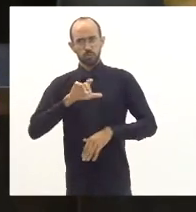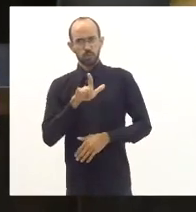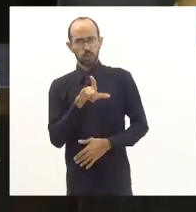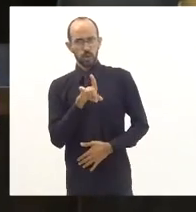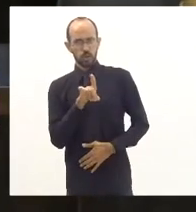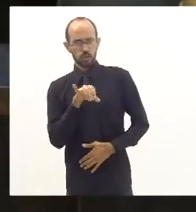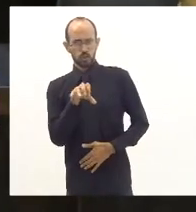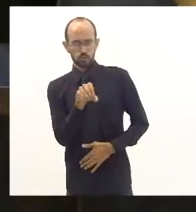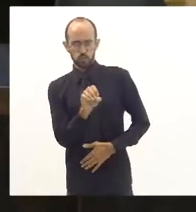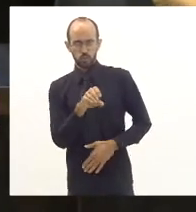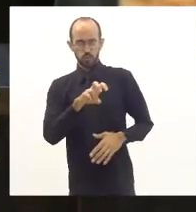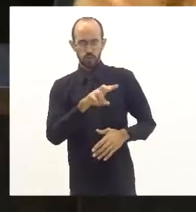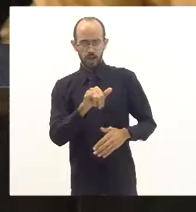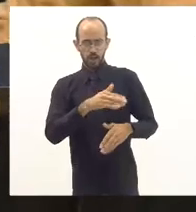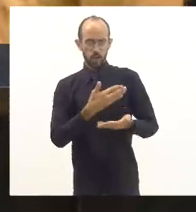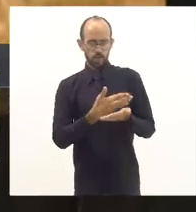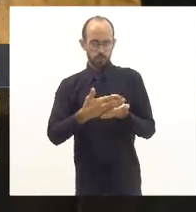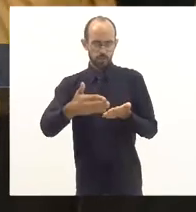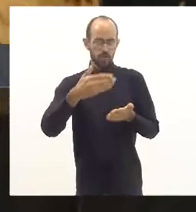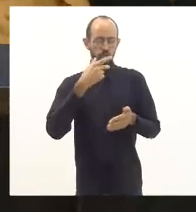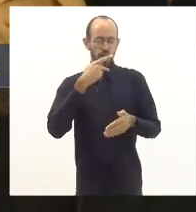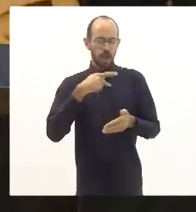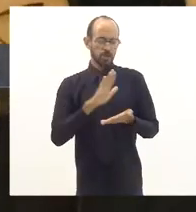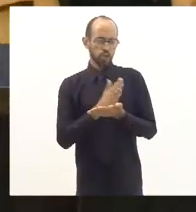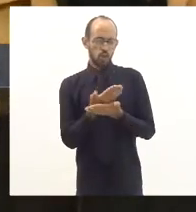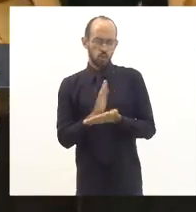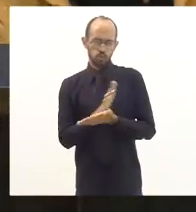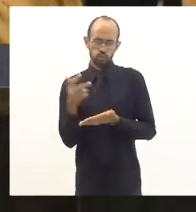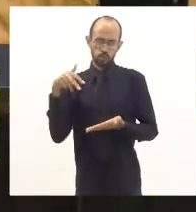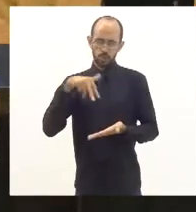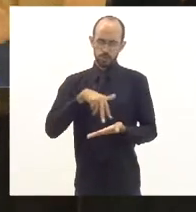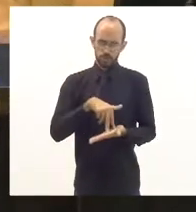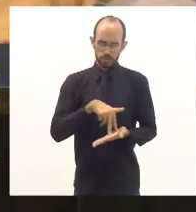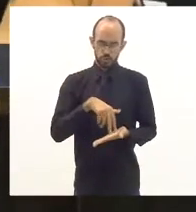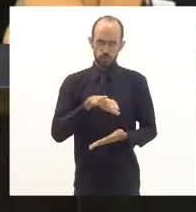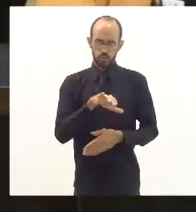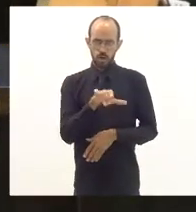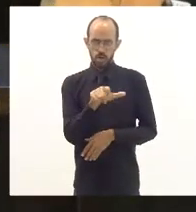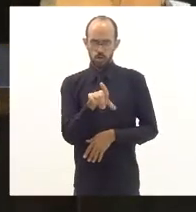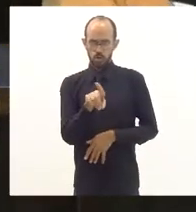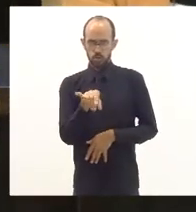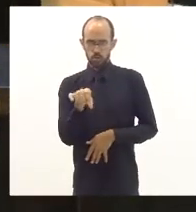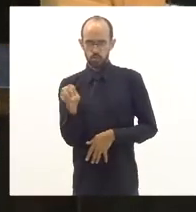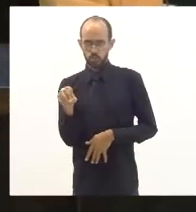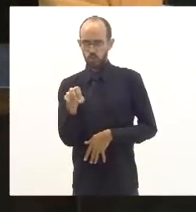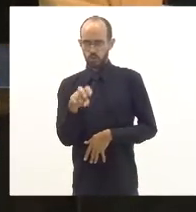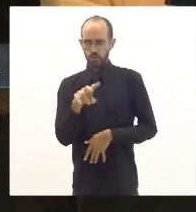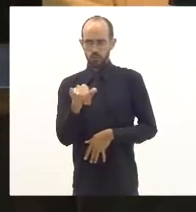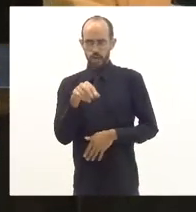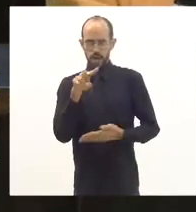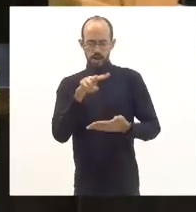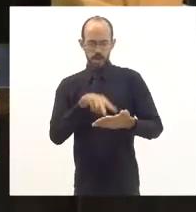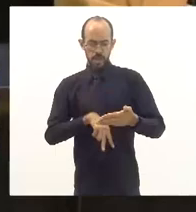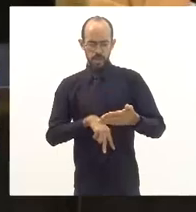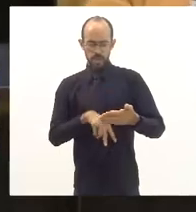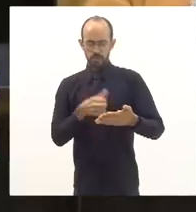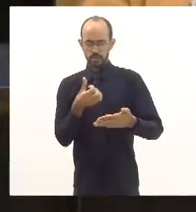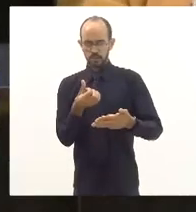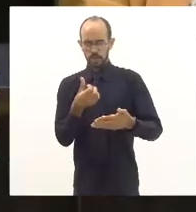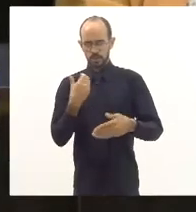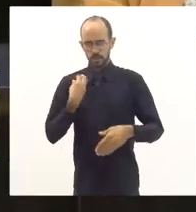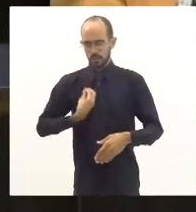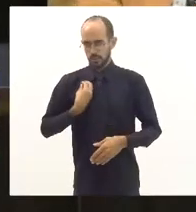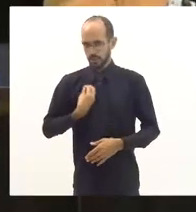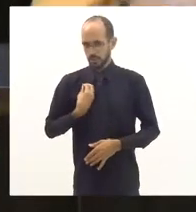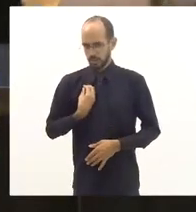a falar de algumas das presenças aqui. O Cláudio vai ler seis das presenças, depois vai lendo outras e